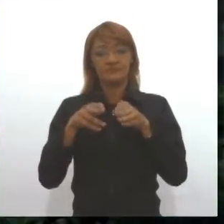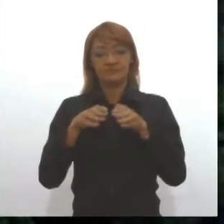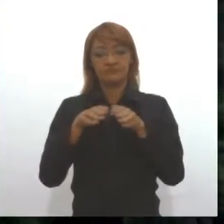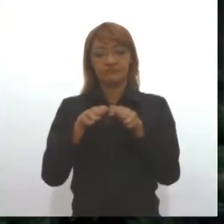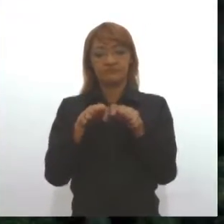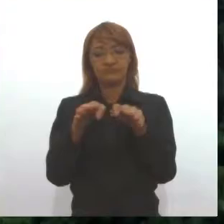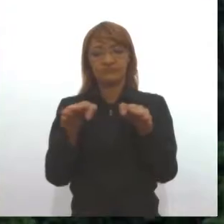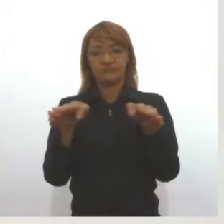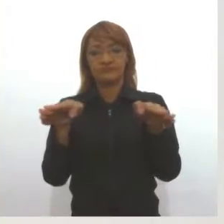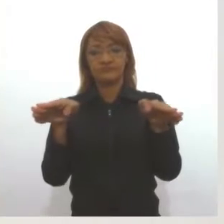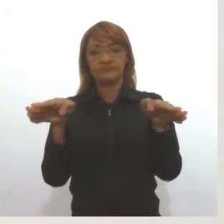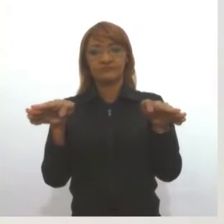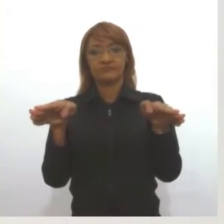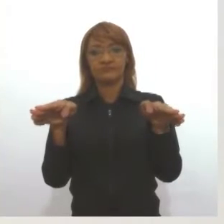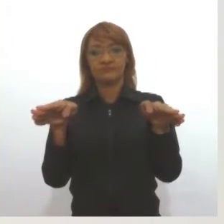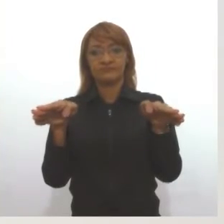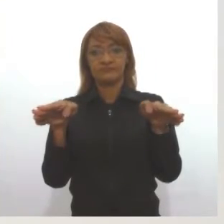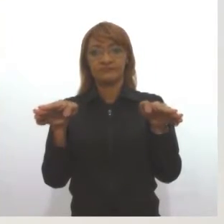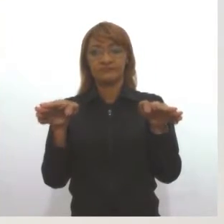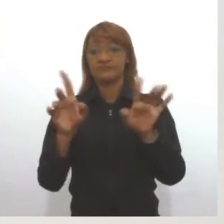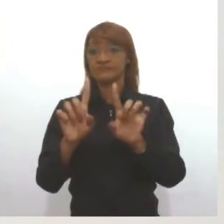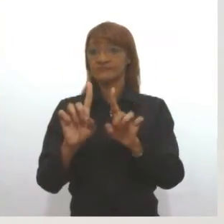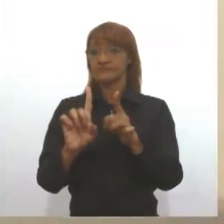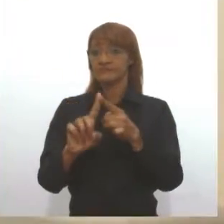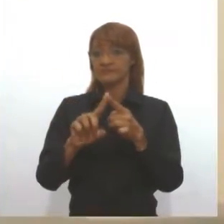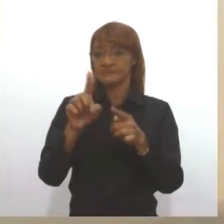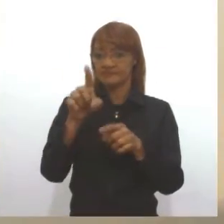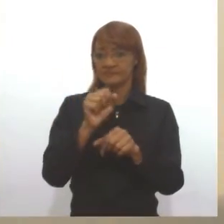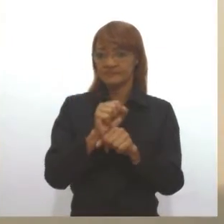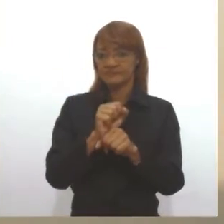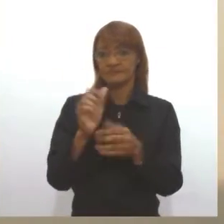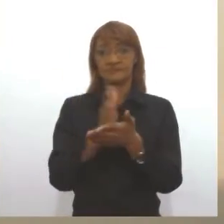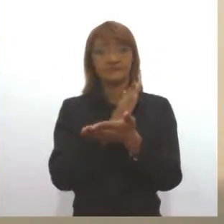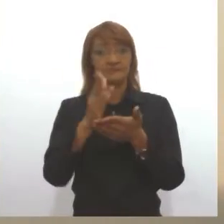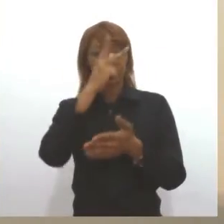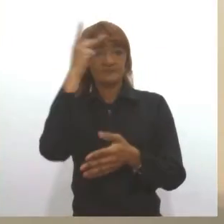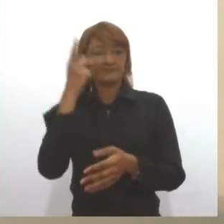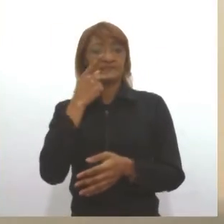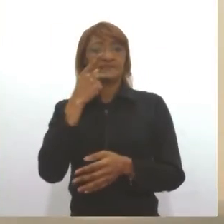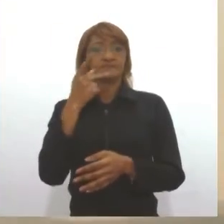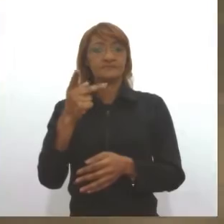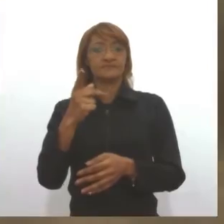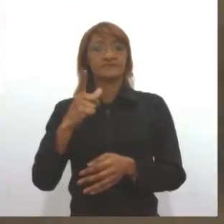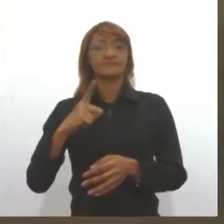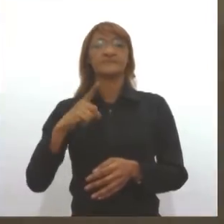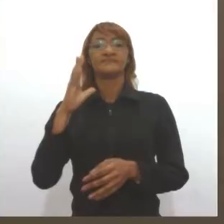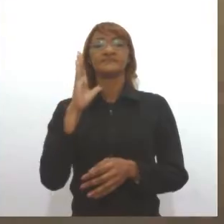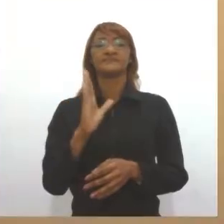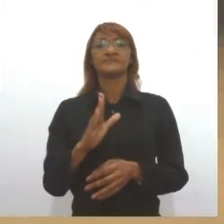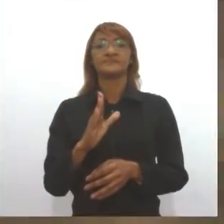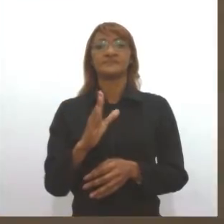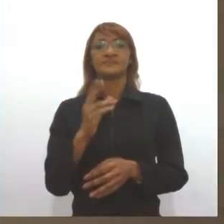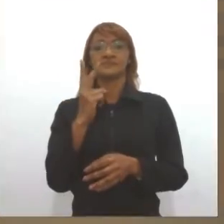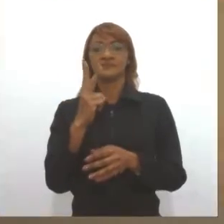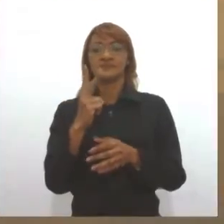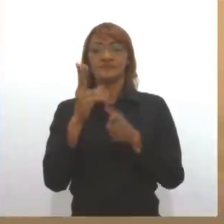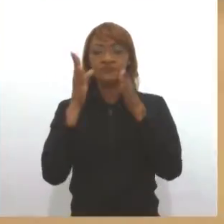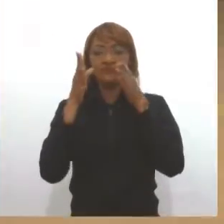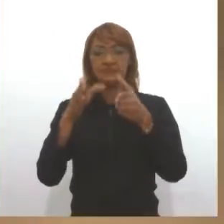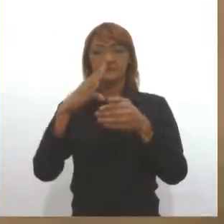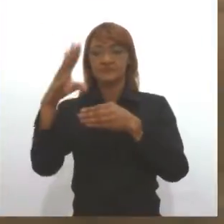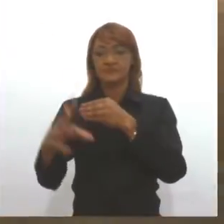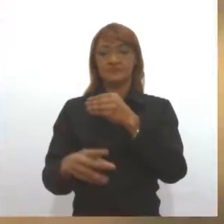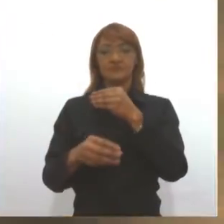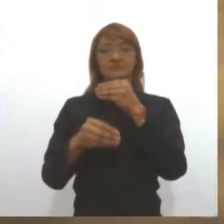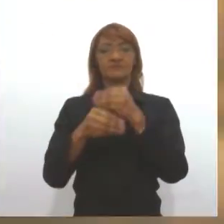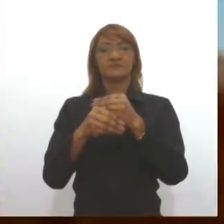se encontram. Mas também há quem diga que são duas leis específicas, complementares,